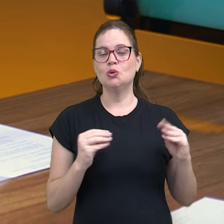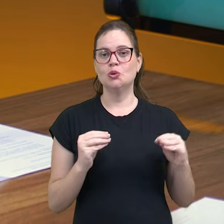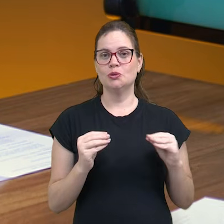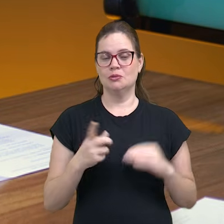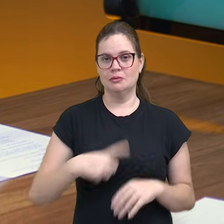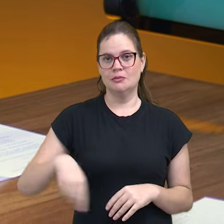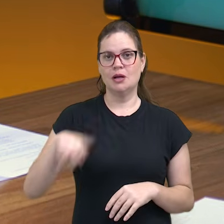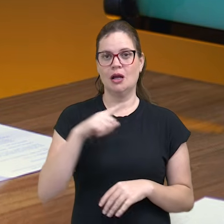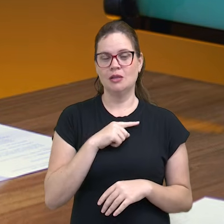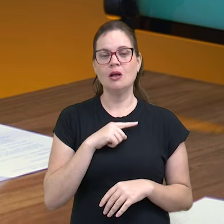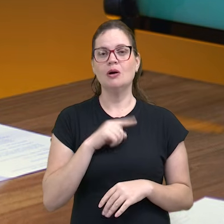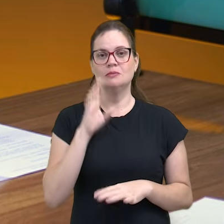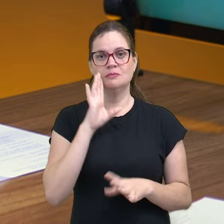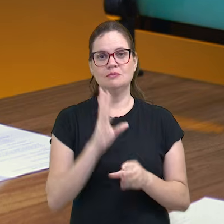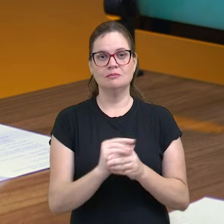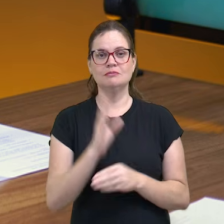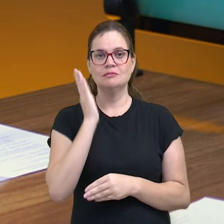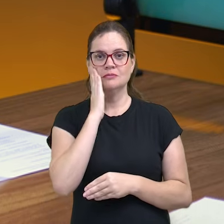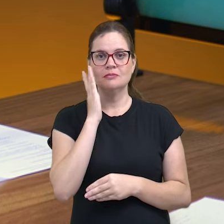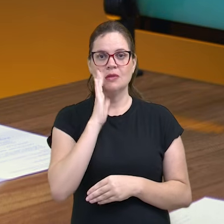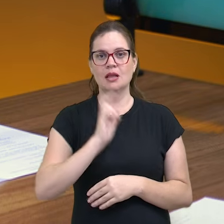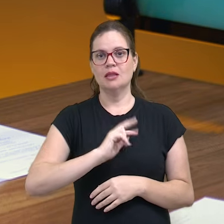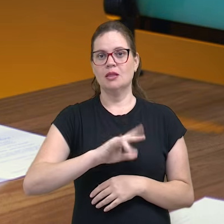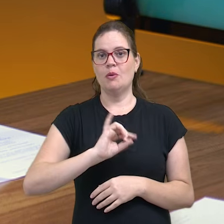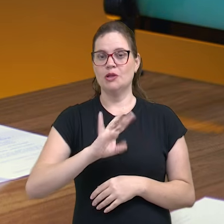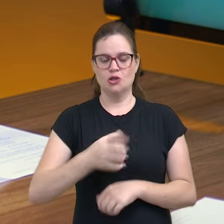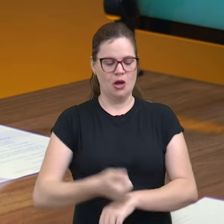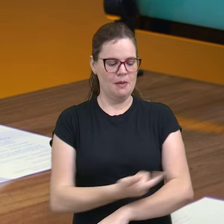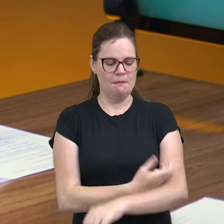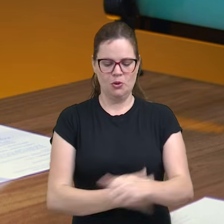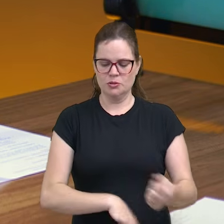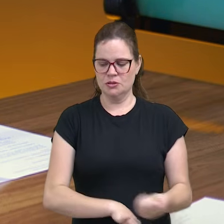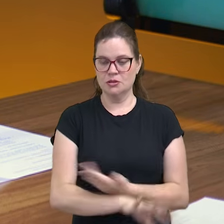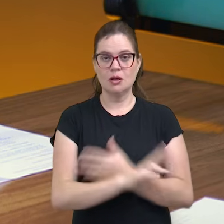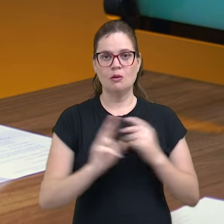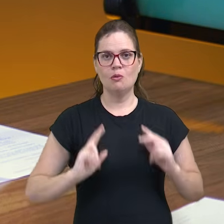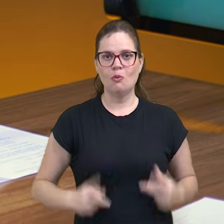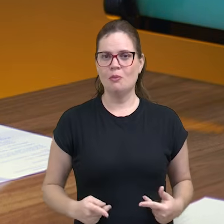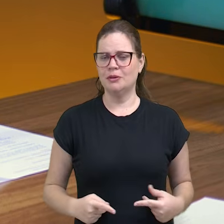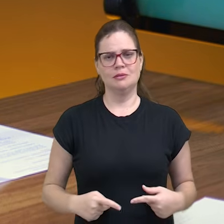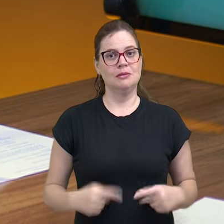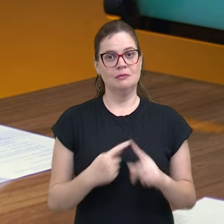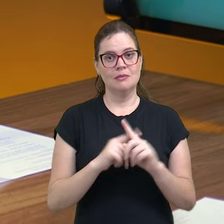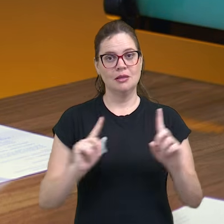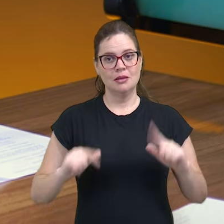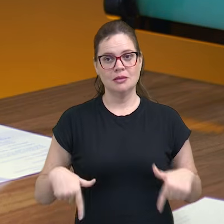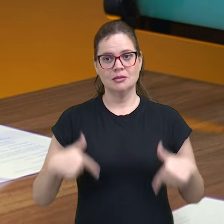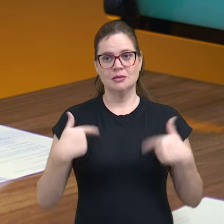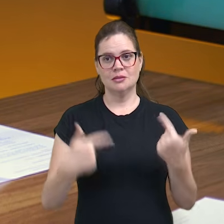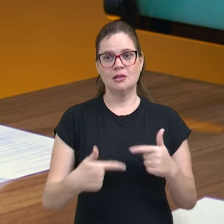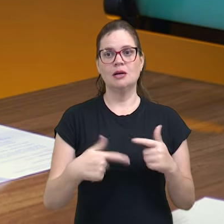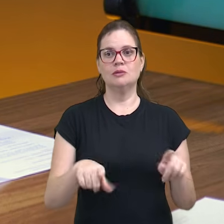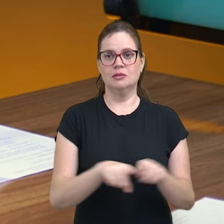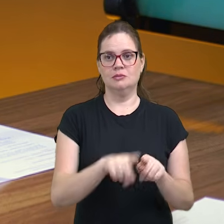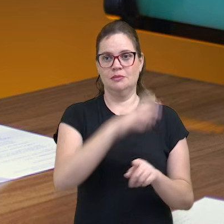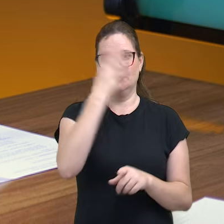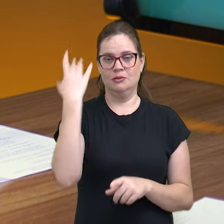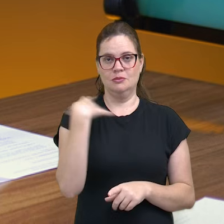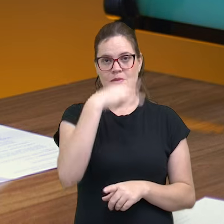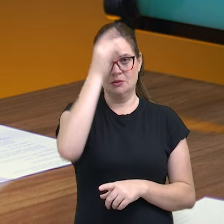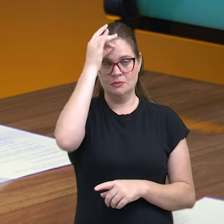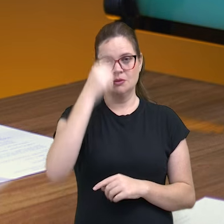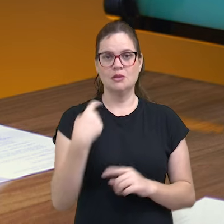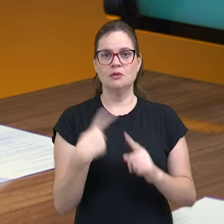cântico, né? Mas tudo isso, para nós, não se trata de uma emoção humana apenas, mas